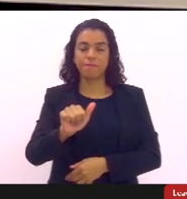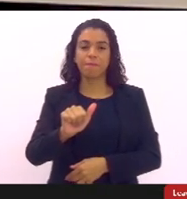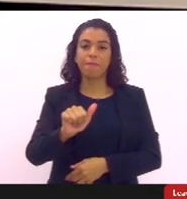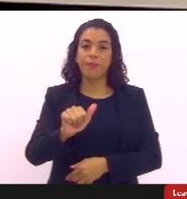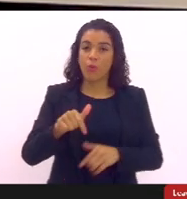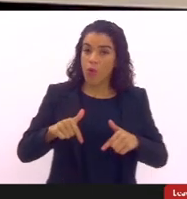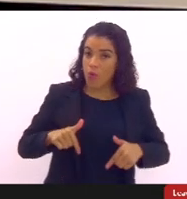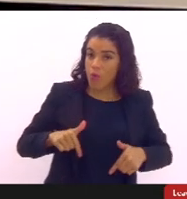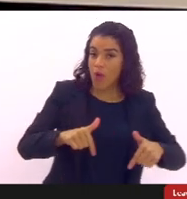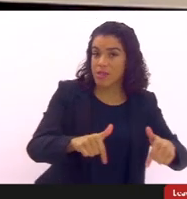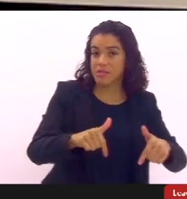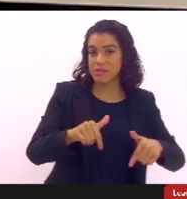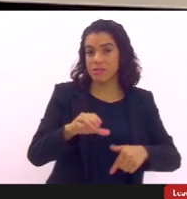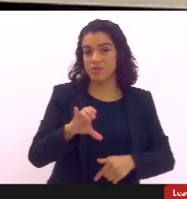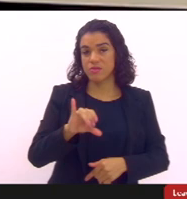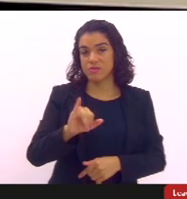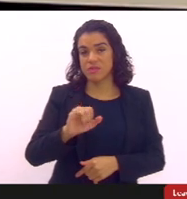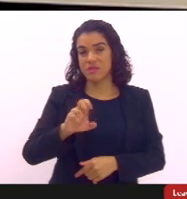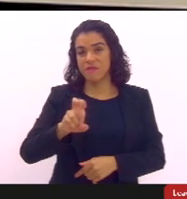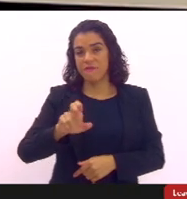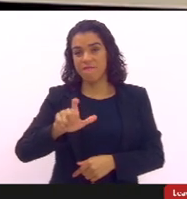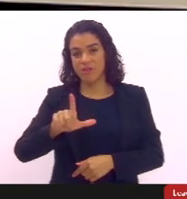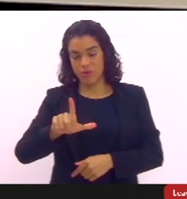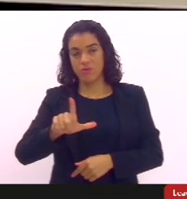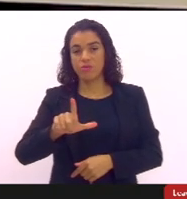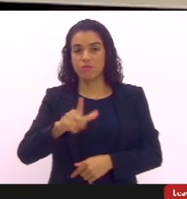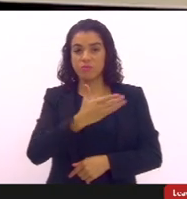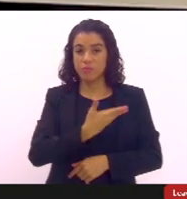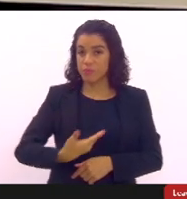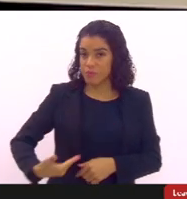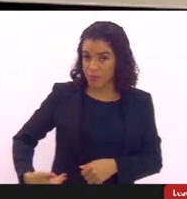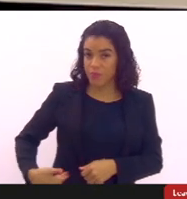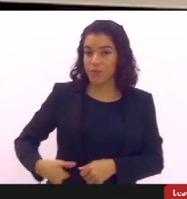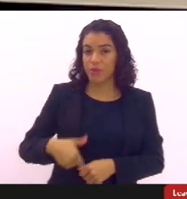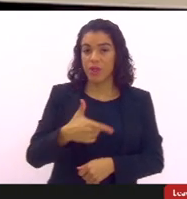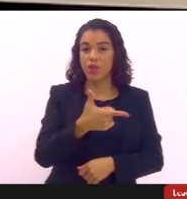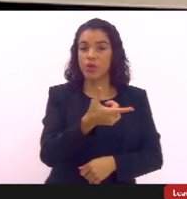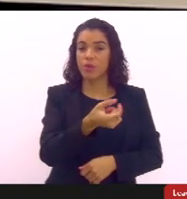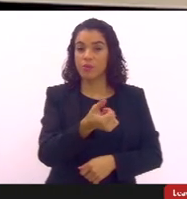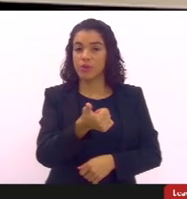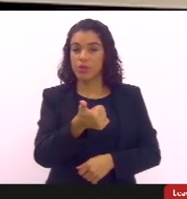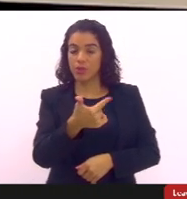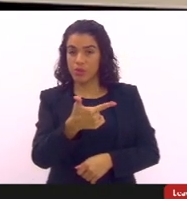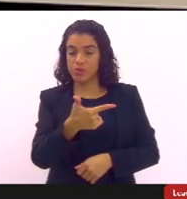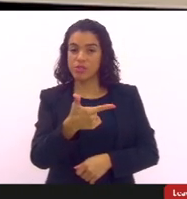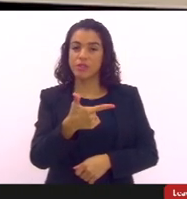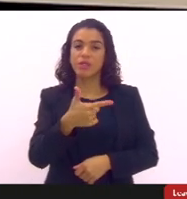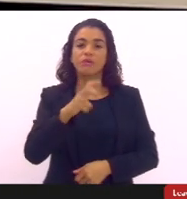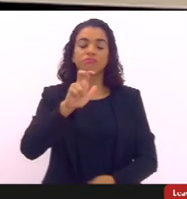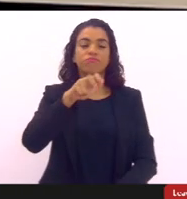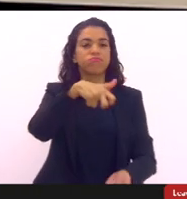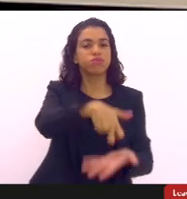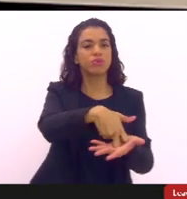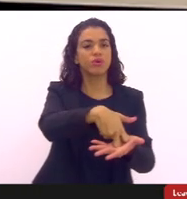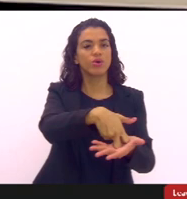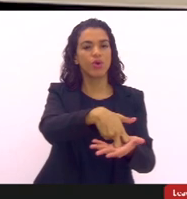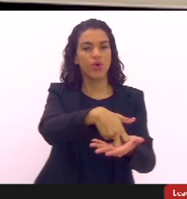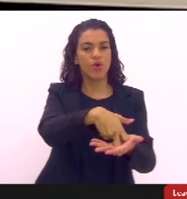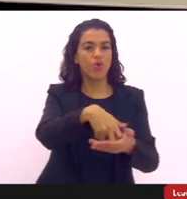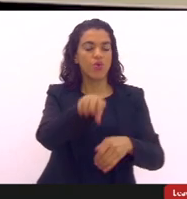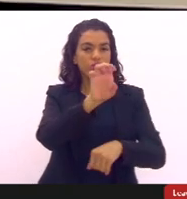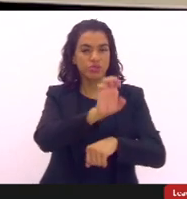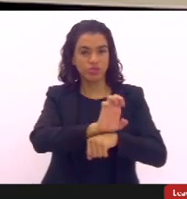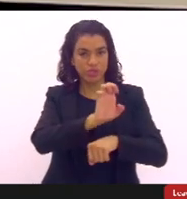civil pública movida pelo Ministério Público em 2012, em que condenava o Estado, basicamente,